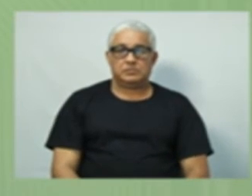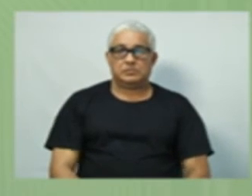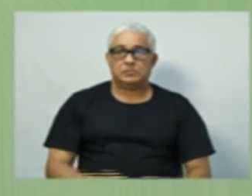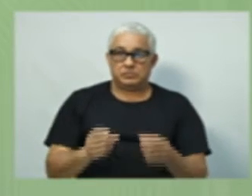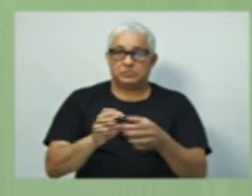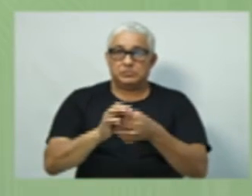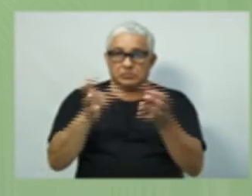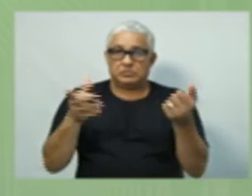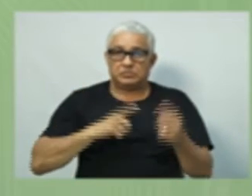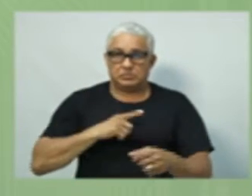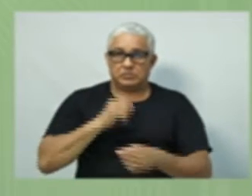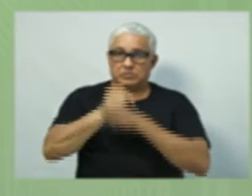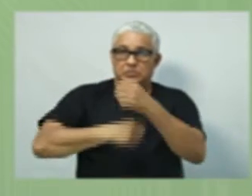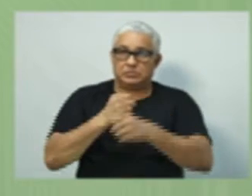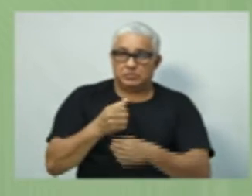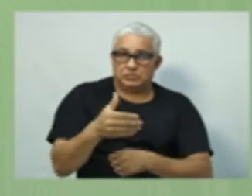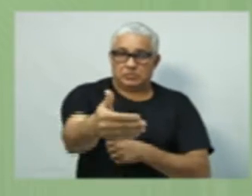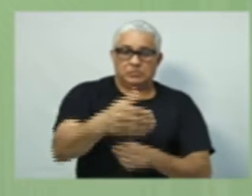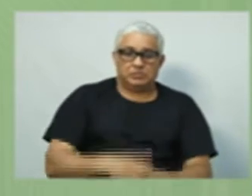dentro do ano